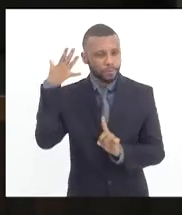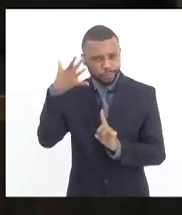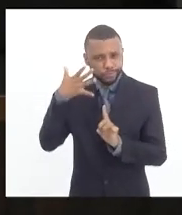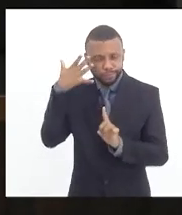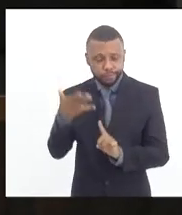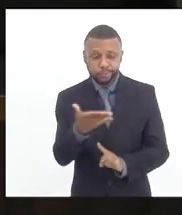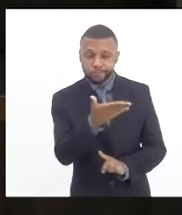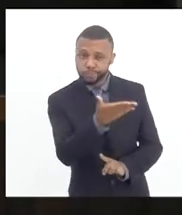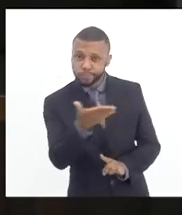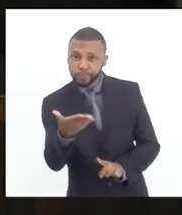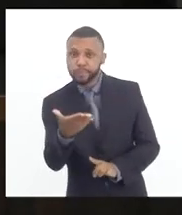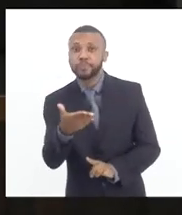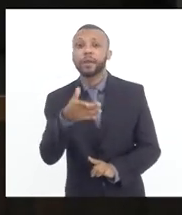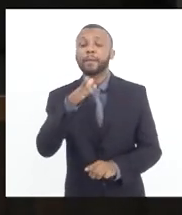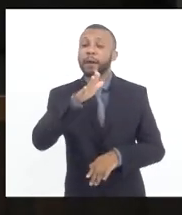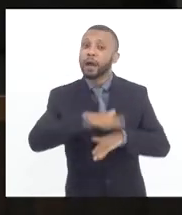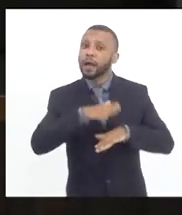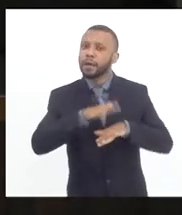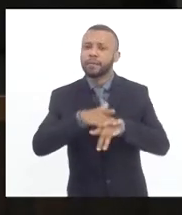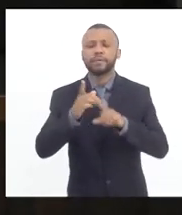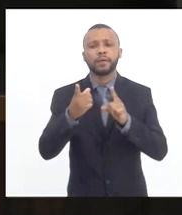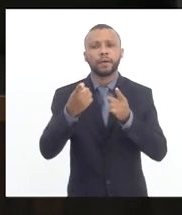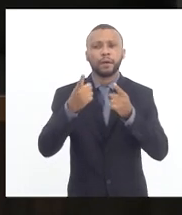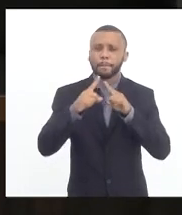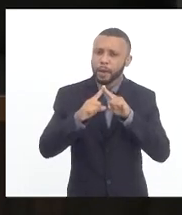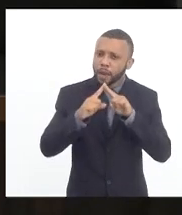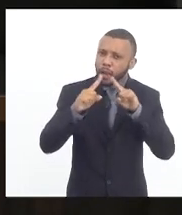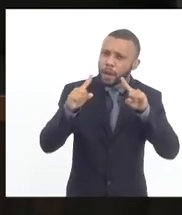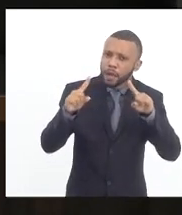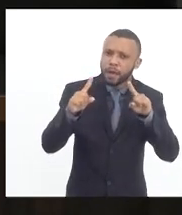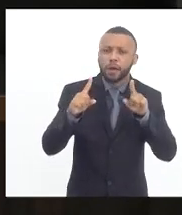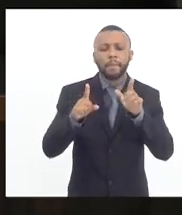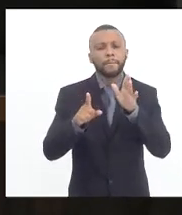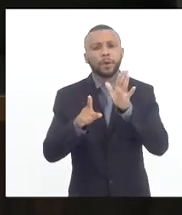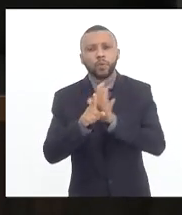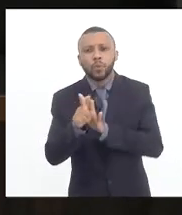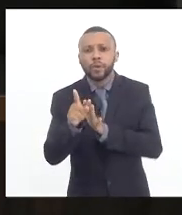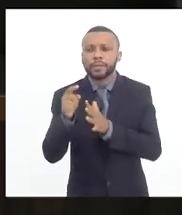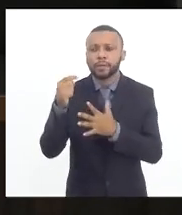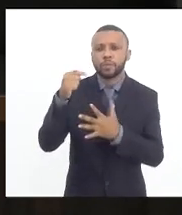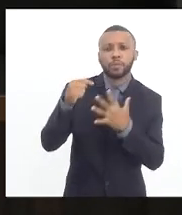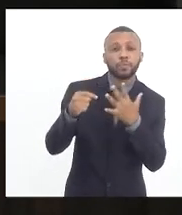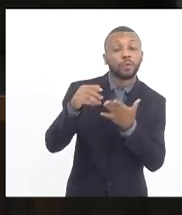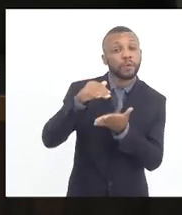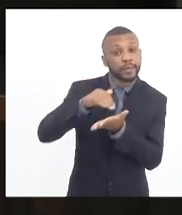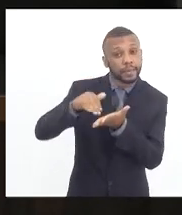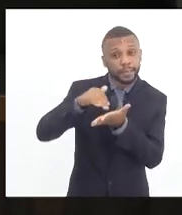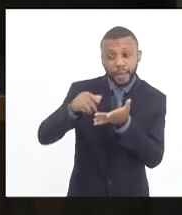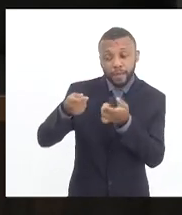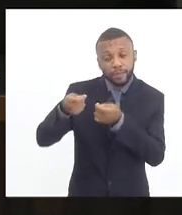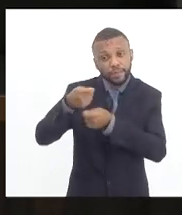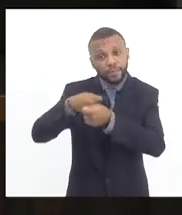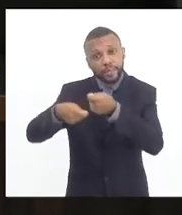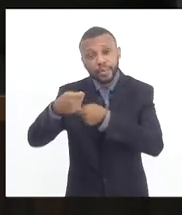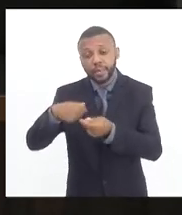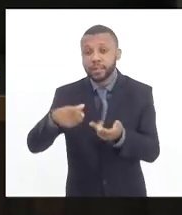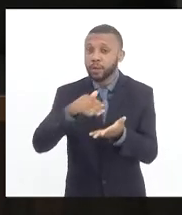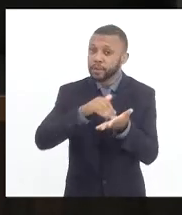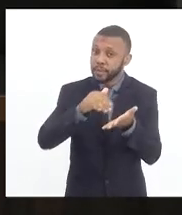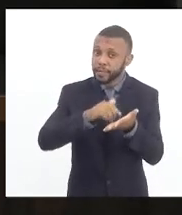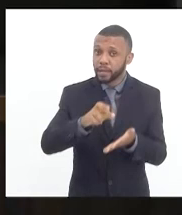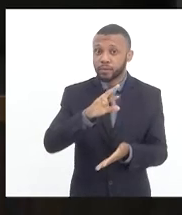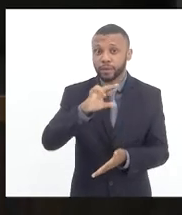momento para fazer Os questionamentos o secretário de fazenda presidente do Rio previdência que daqui a pouco vai ter que